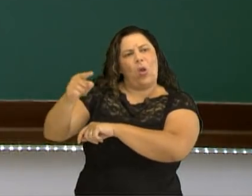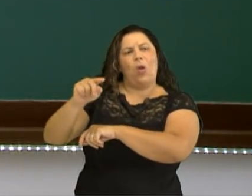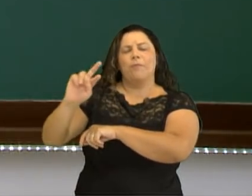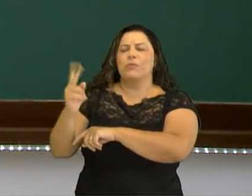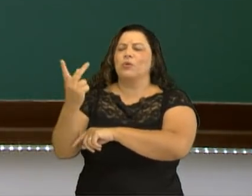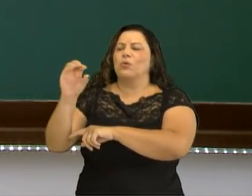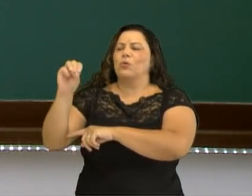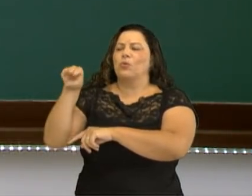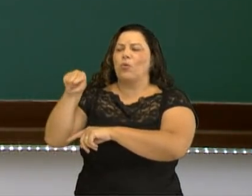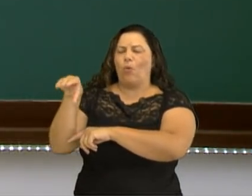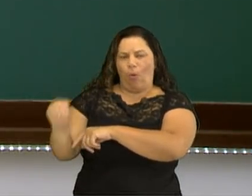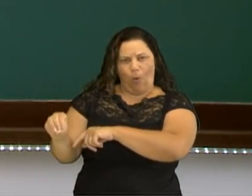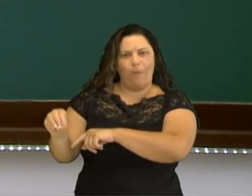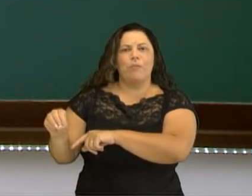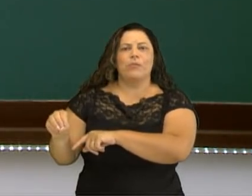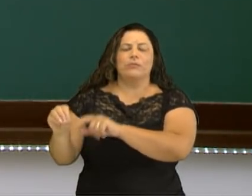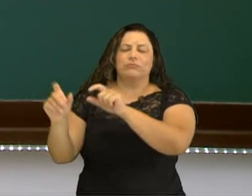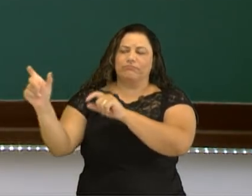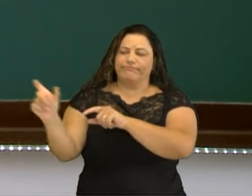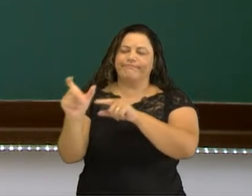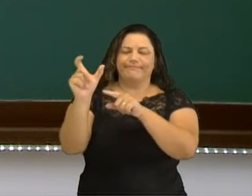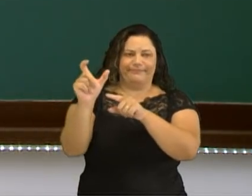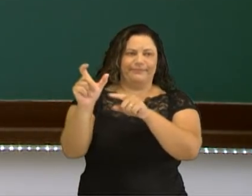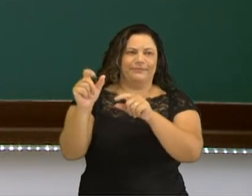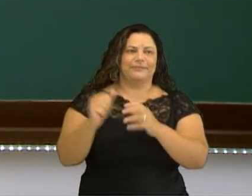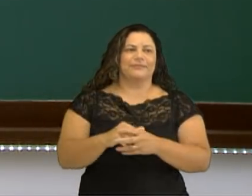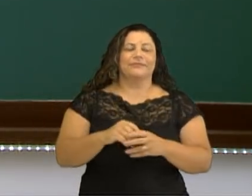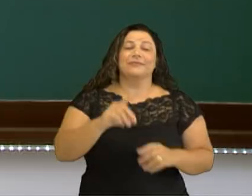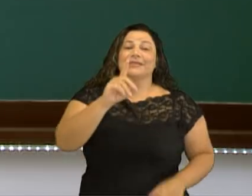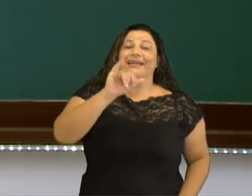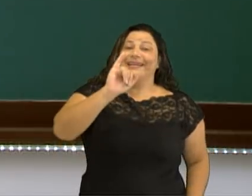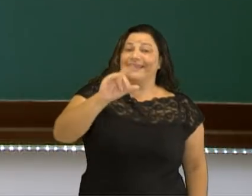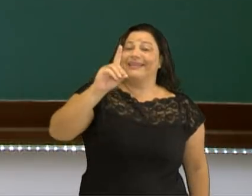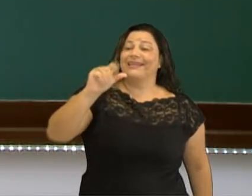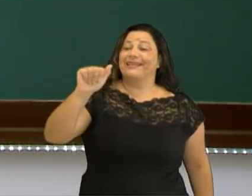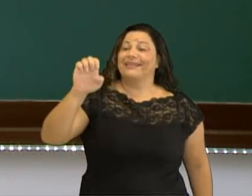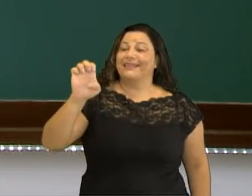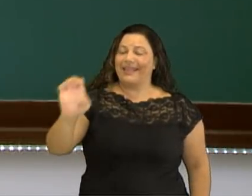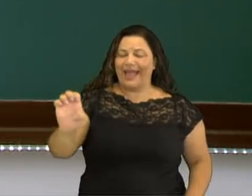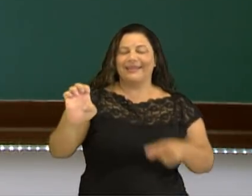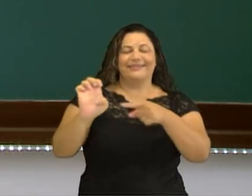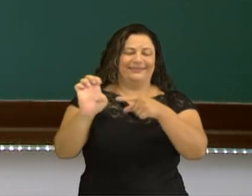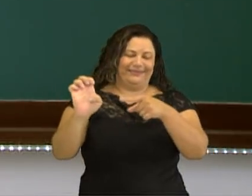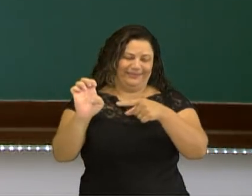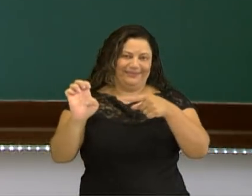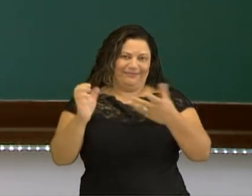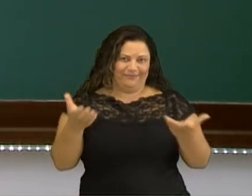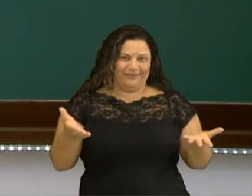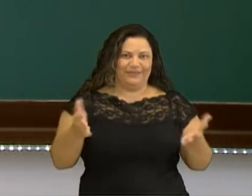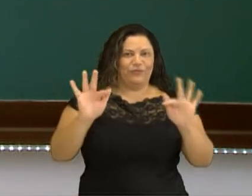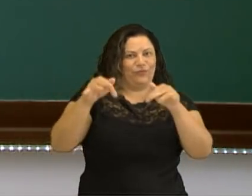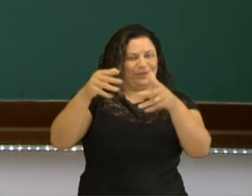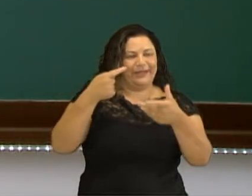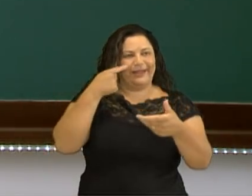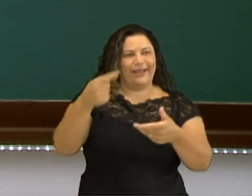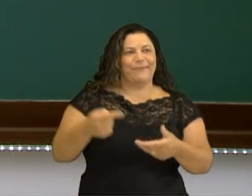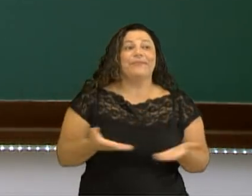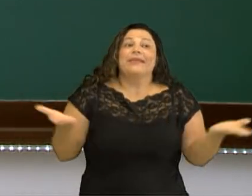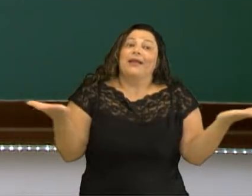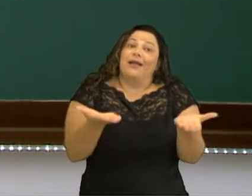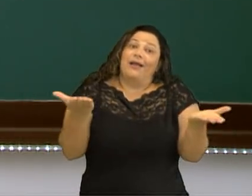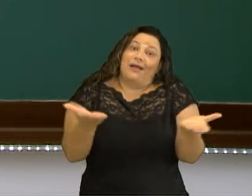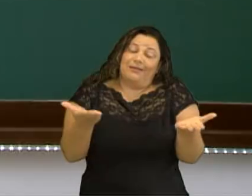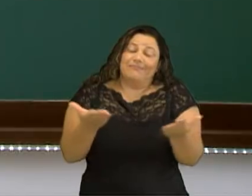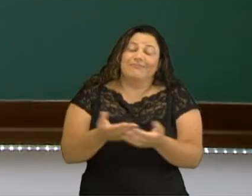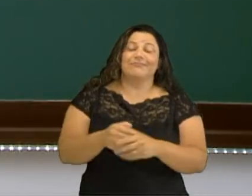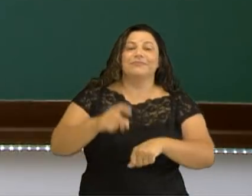a finalização do nome da família em Idae, que se lê Ide, ok? Agora chegamos a um momento